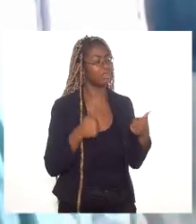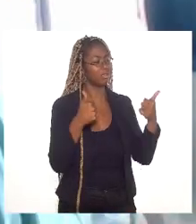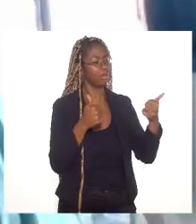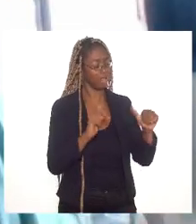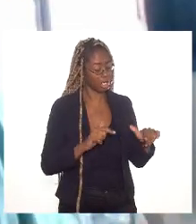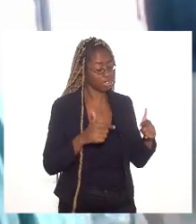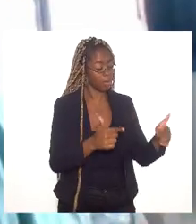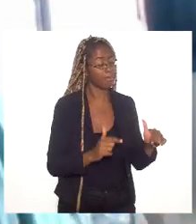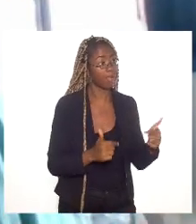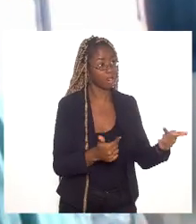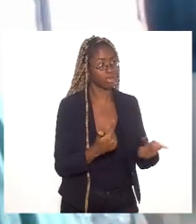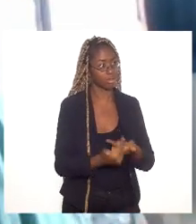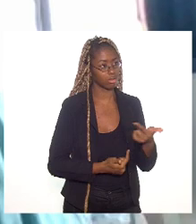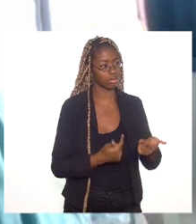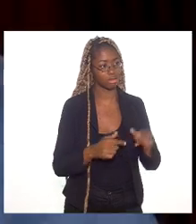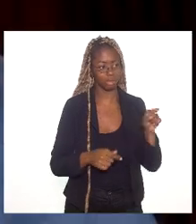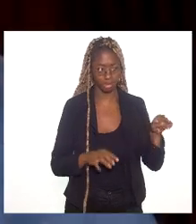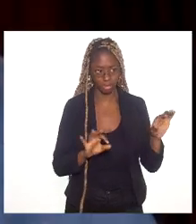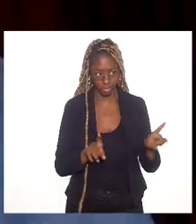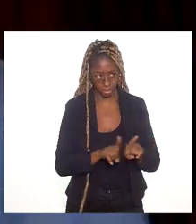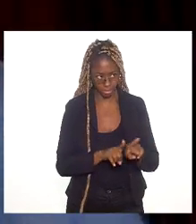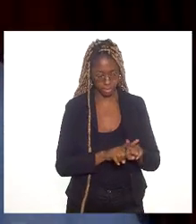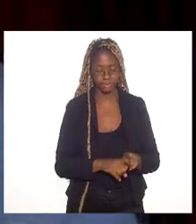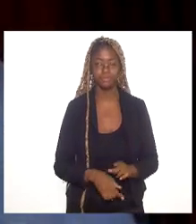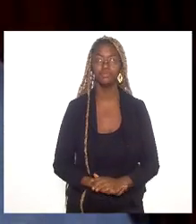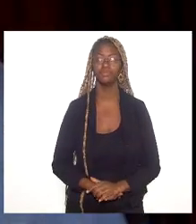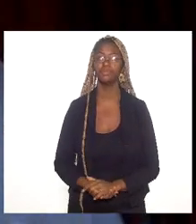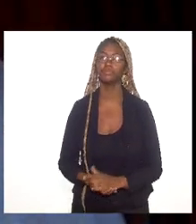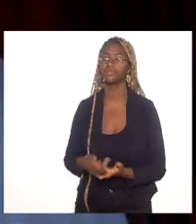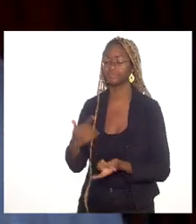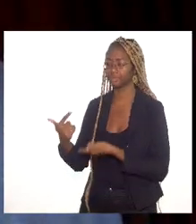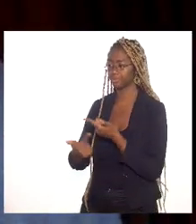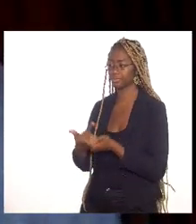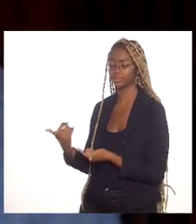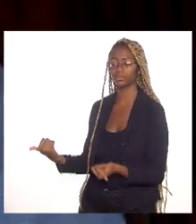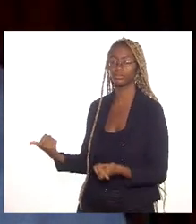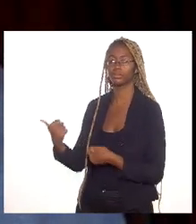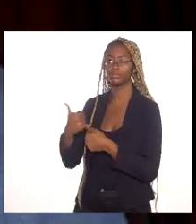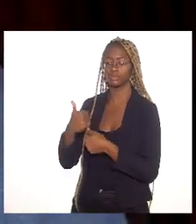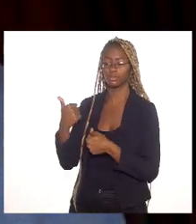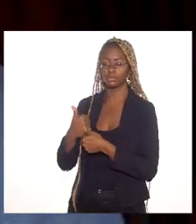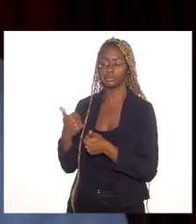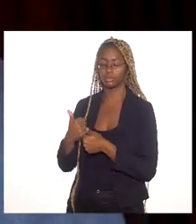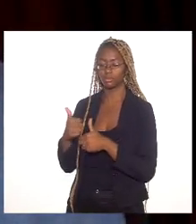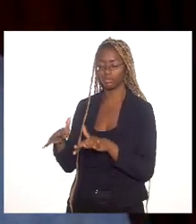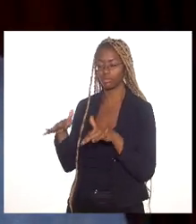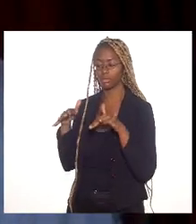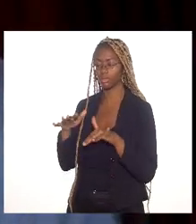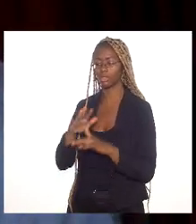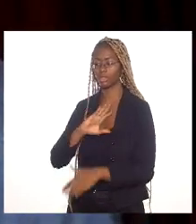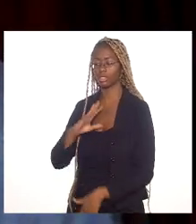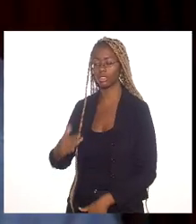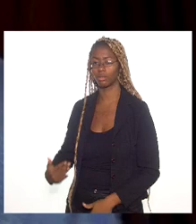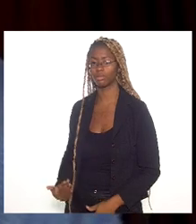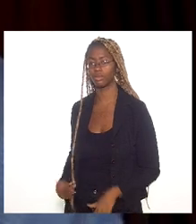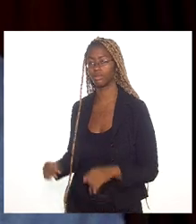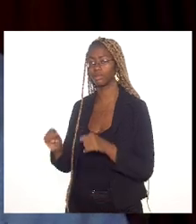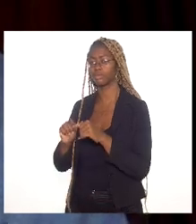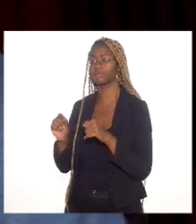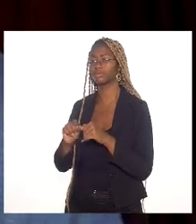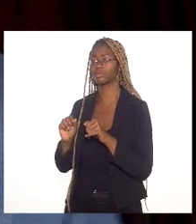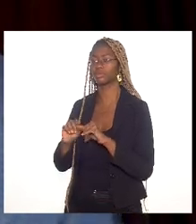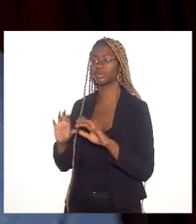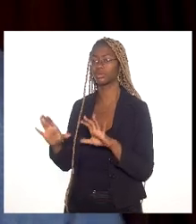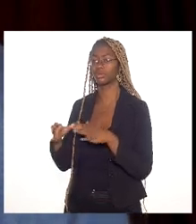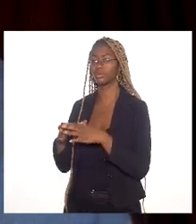também. E aí, nós trabalhamos o substitutivo junto com a audiência pública feita pelas comissões, MINC